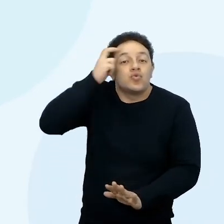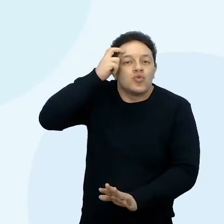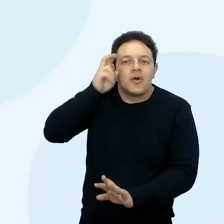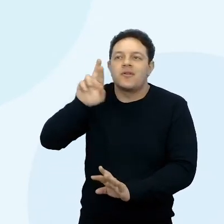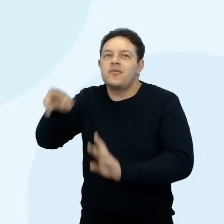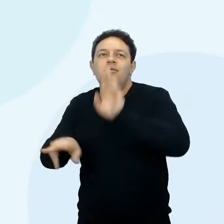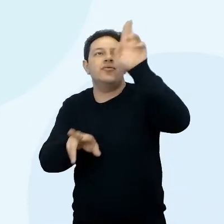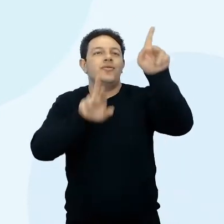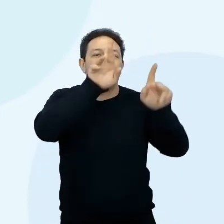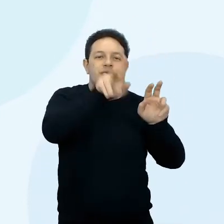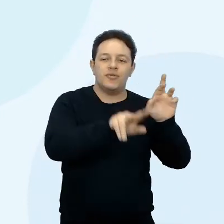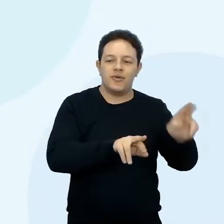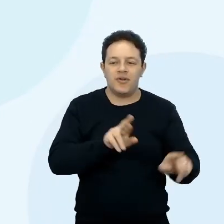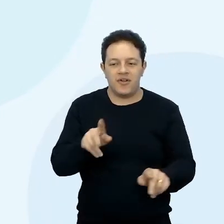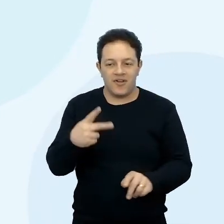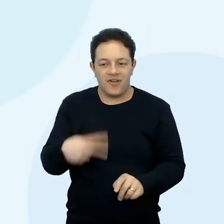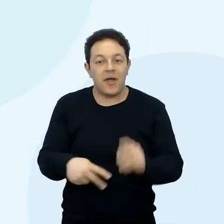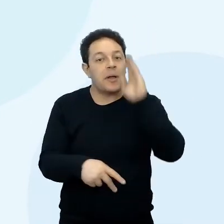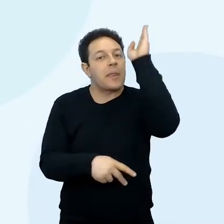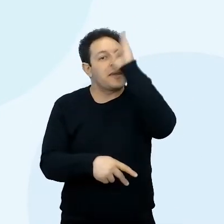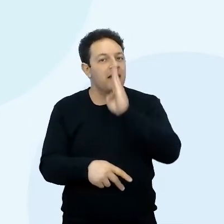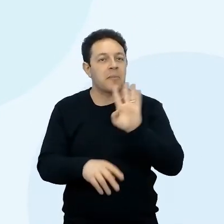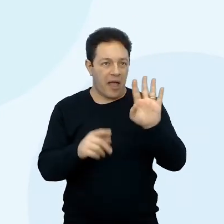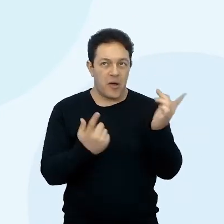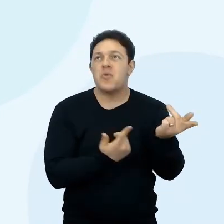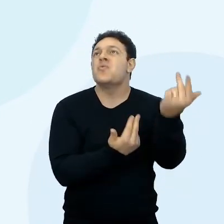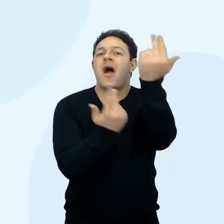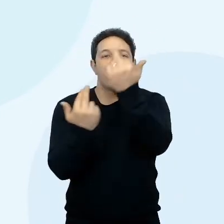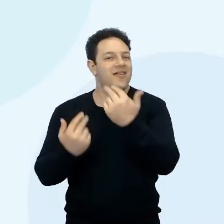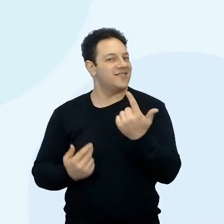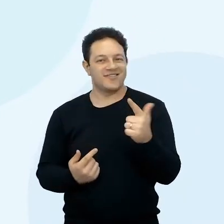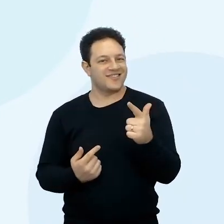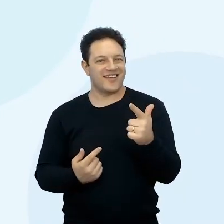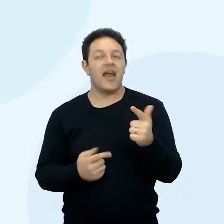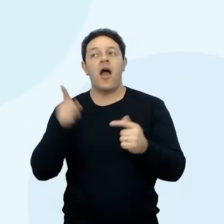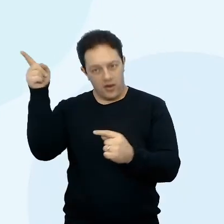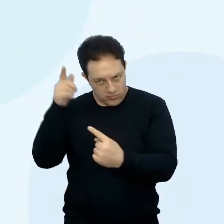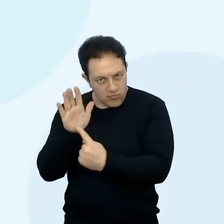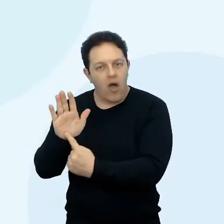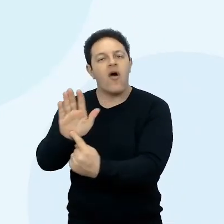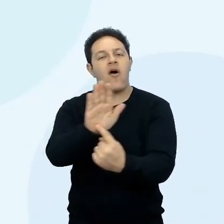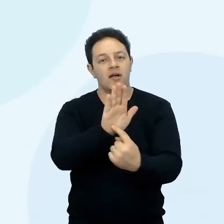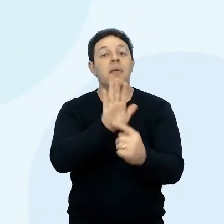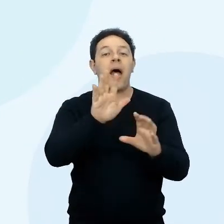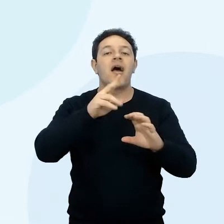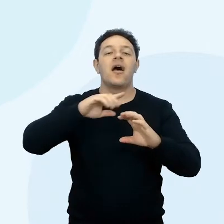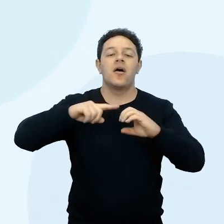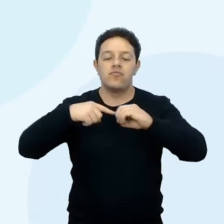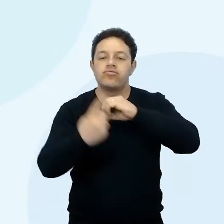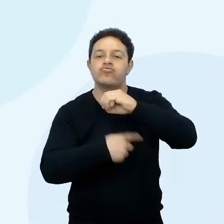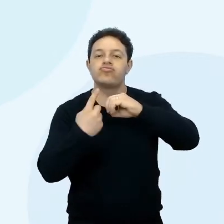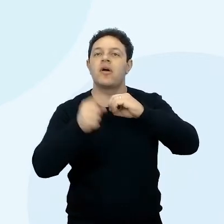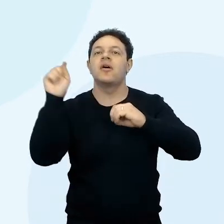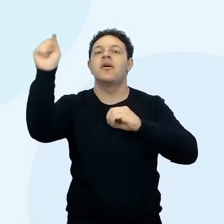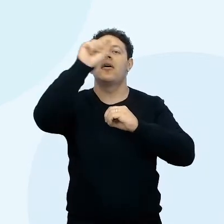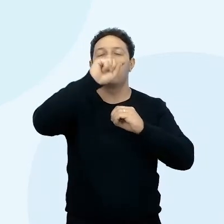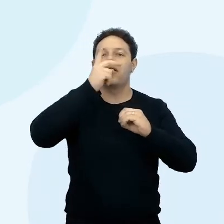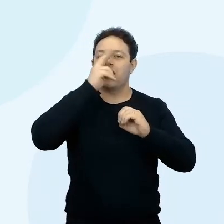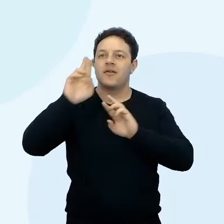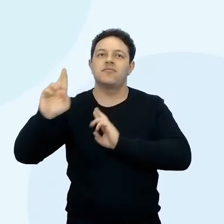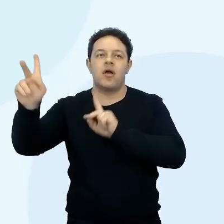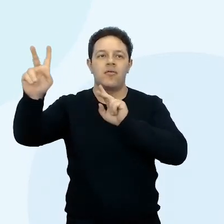culturas que não estão na mesma frequência dessa realidade global que as grandes metrópoles